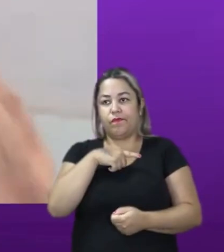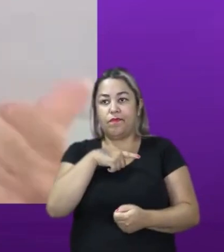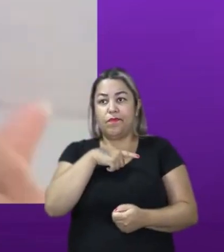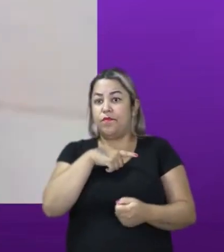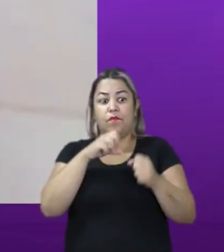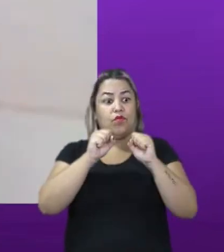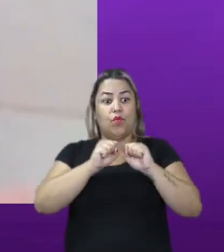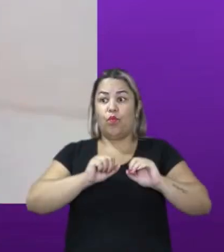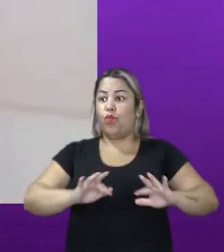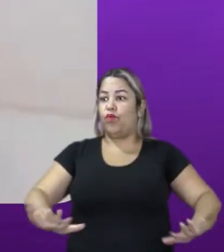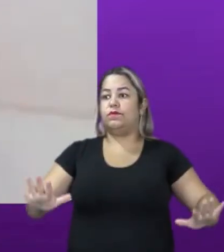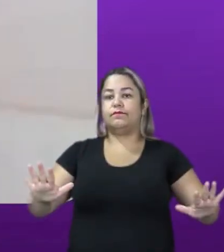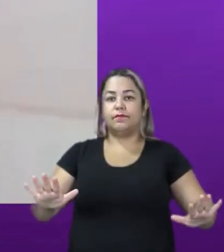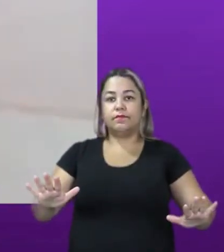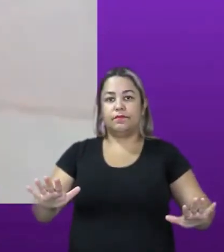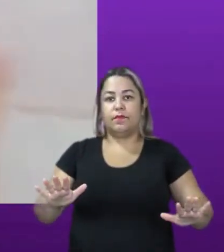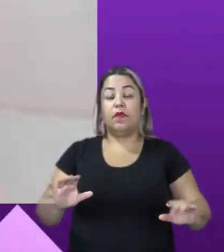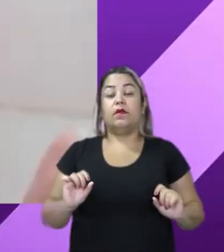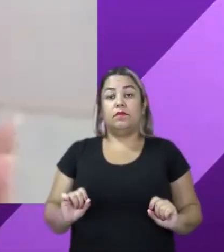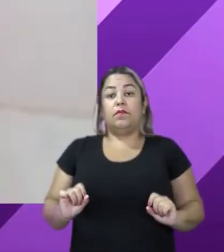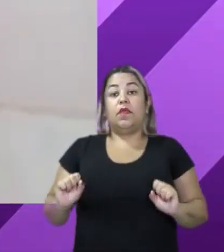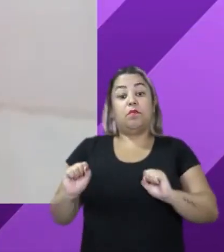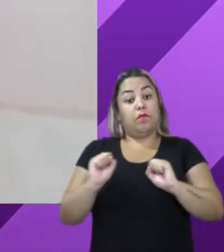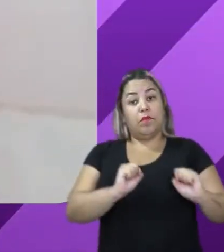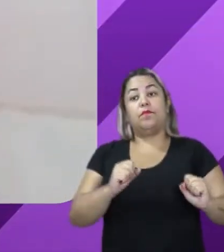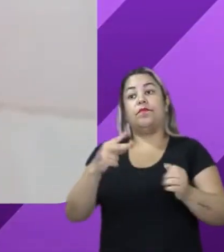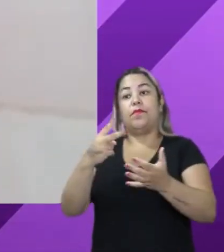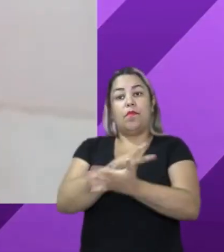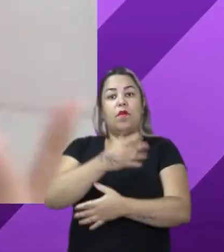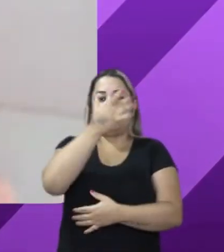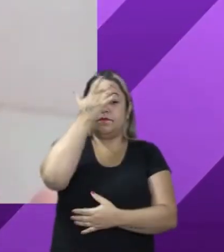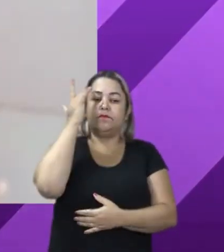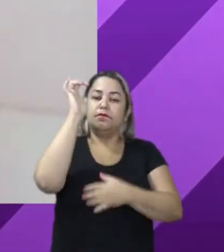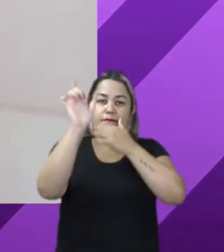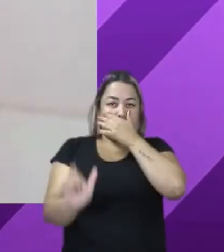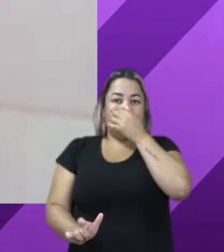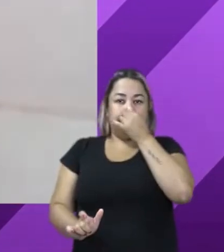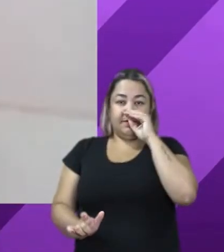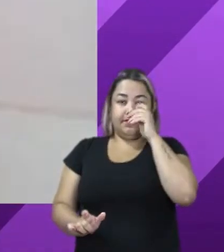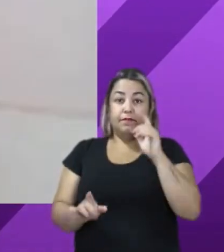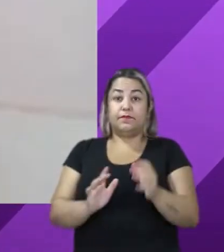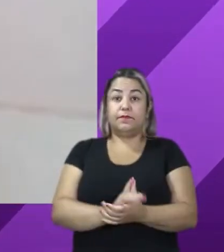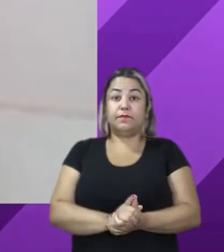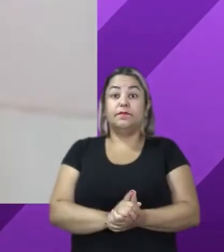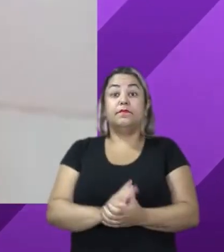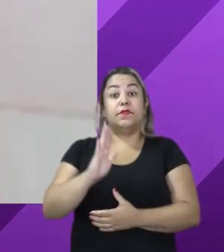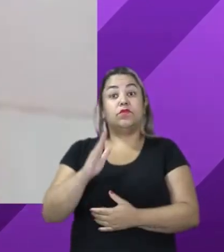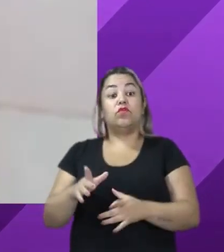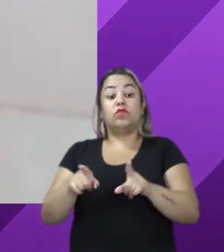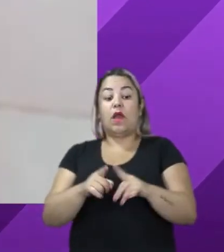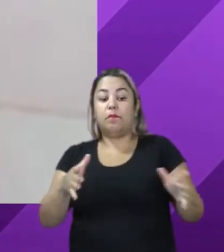proporção assim. Em pouco tempo pode estourar e várias pessoas estarem ali gerando